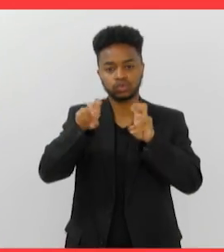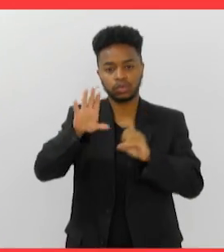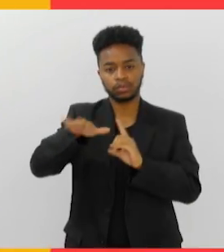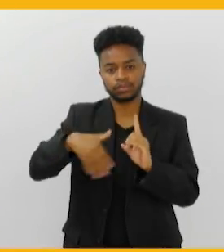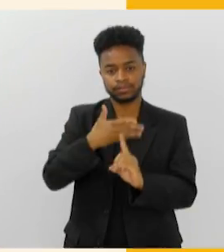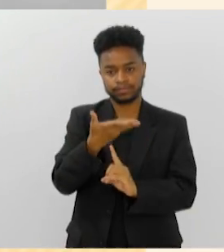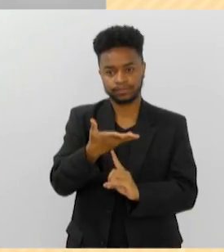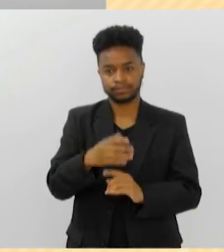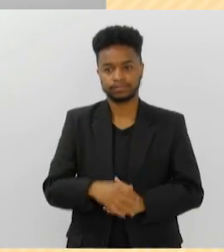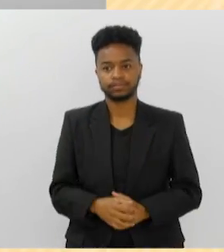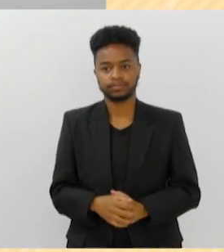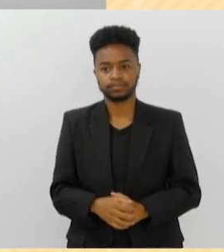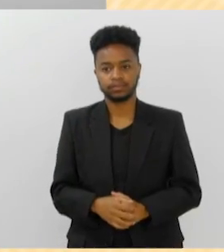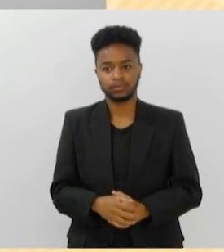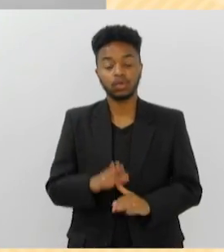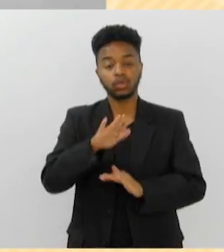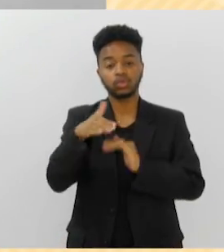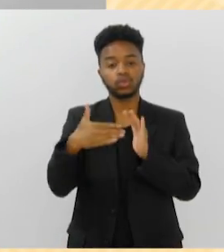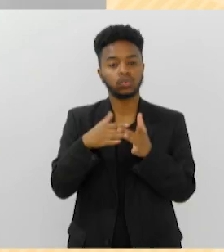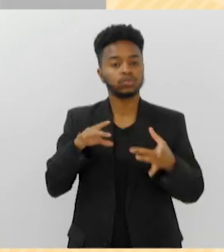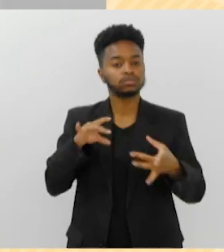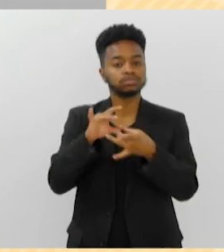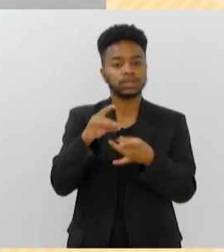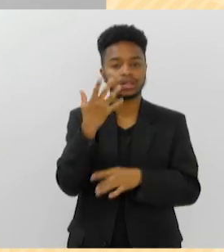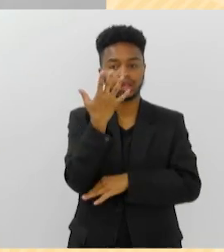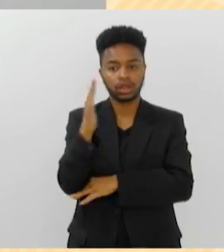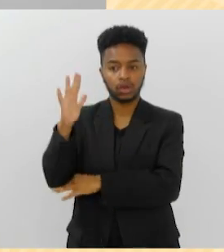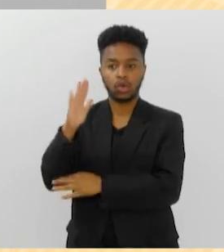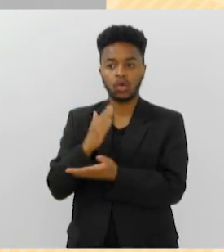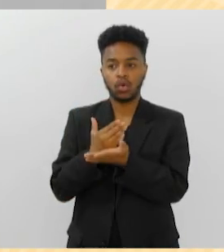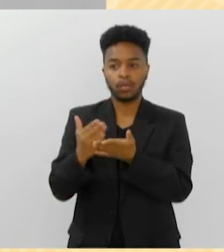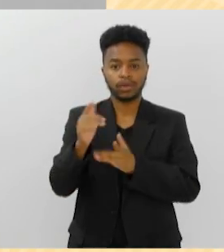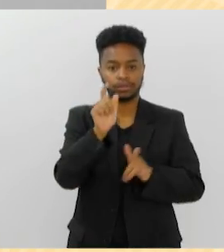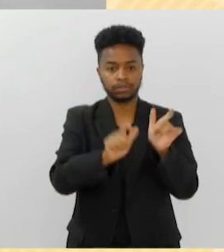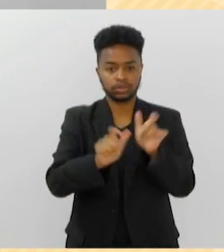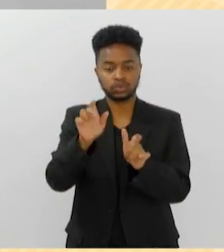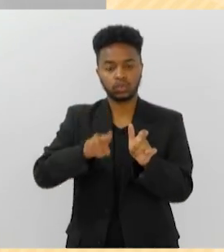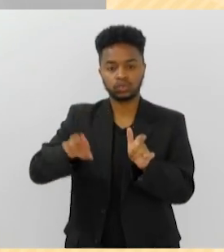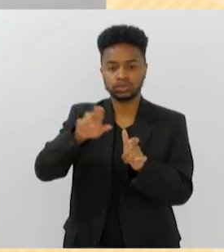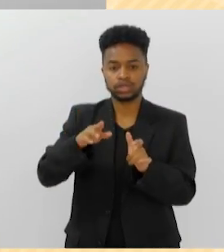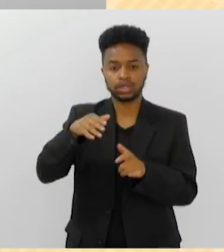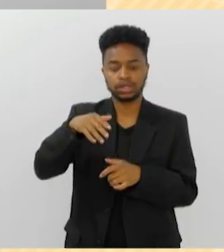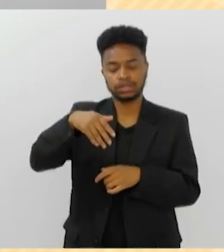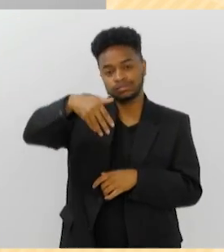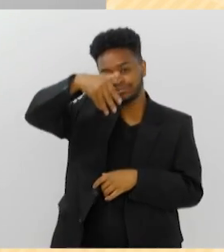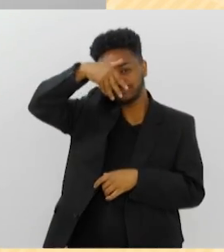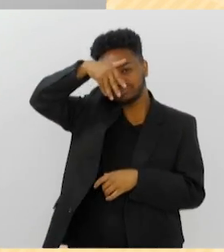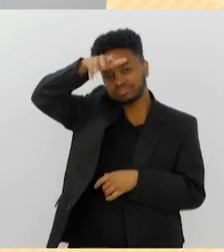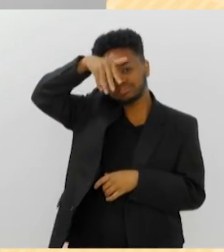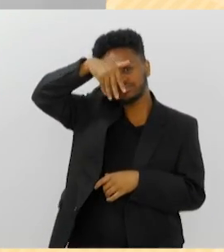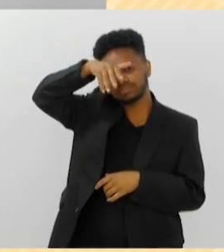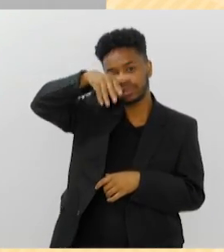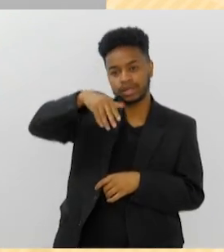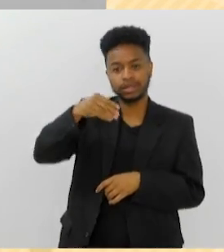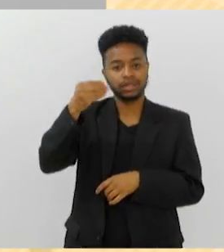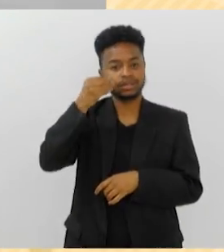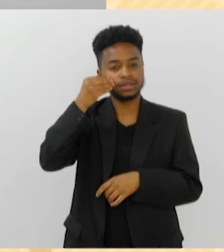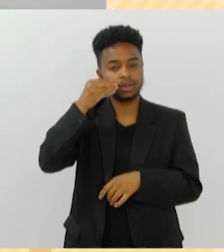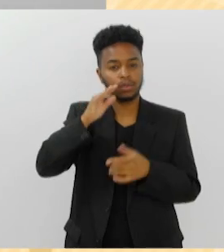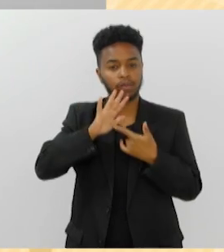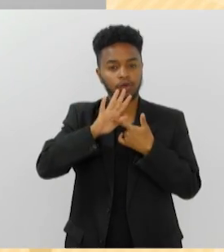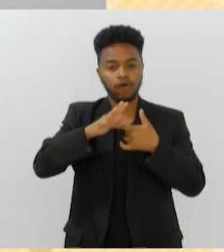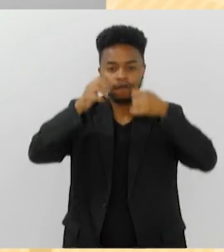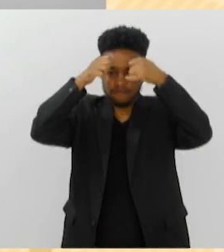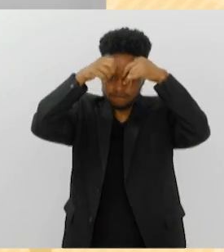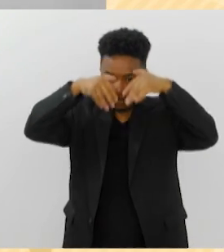ambiente. Tudo é Natureza começa com os artistas usando sacos plásticos no rosto, como se fossem véus que